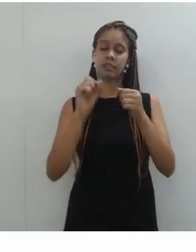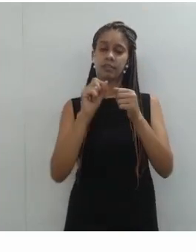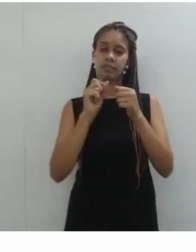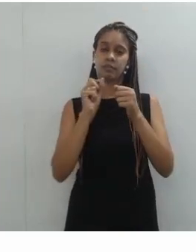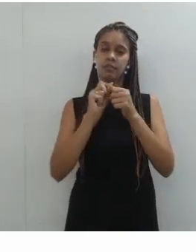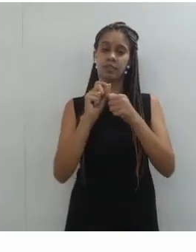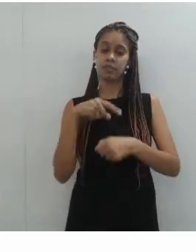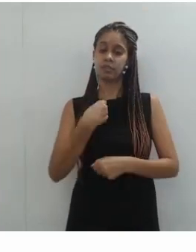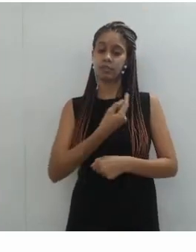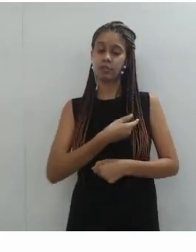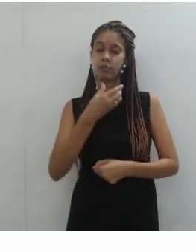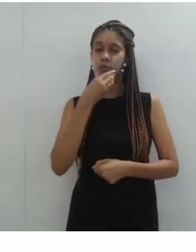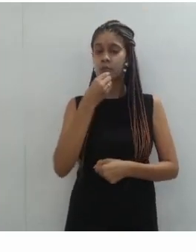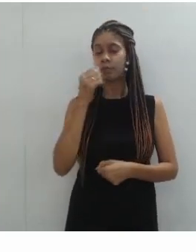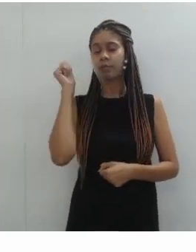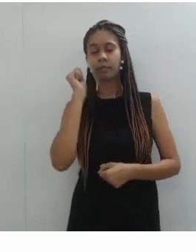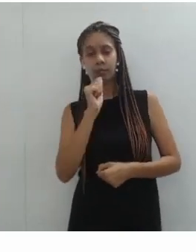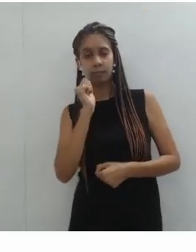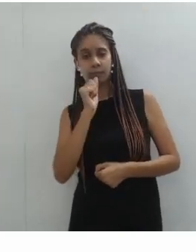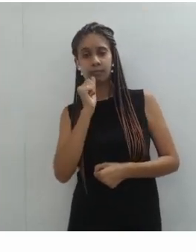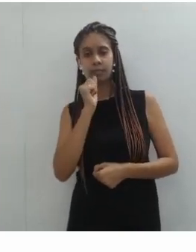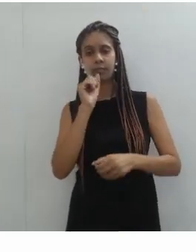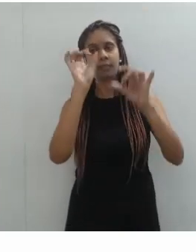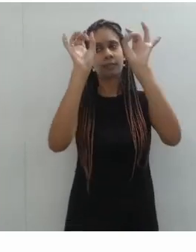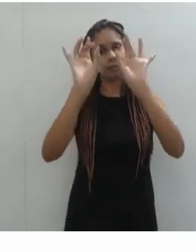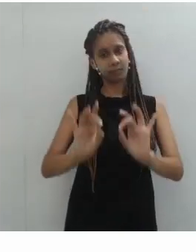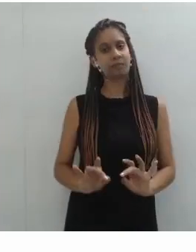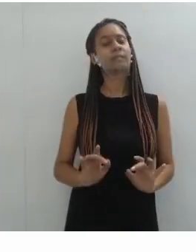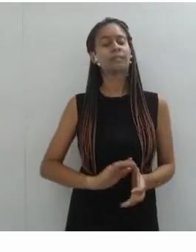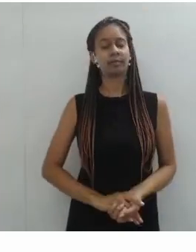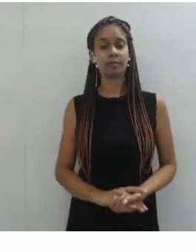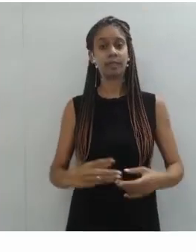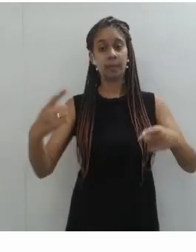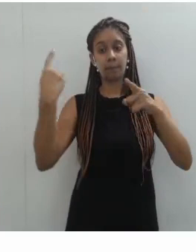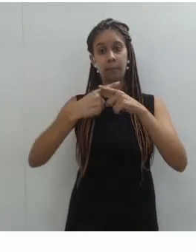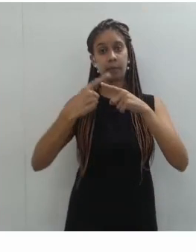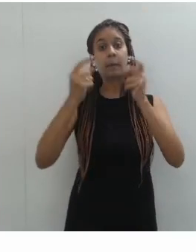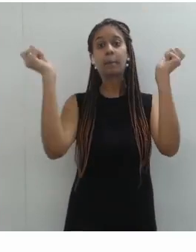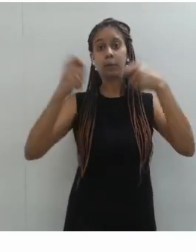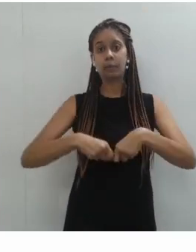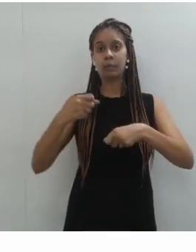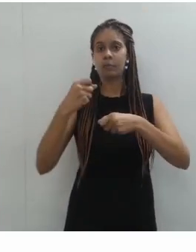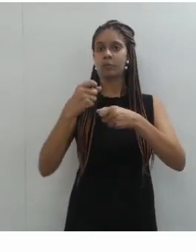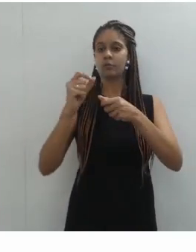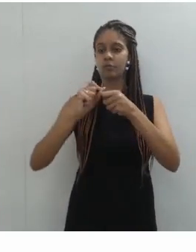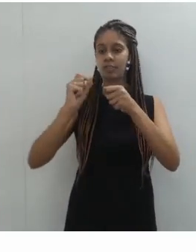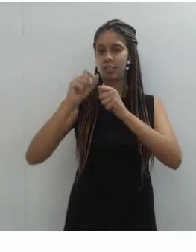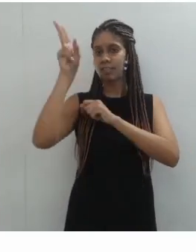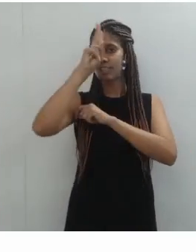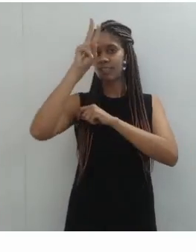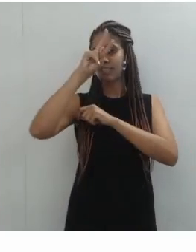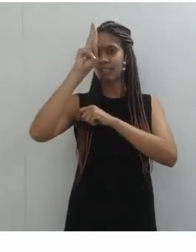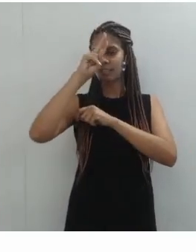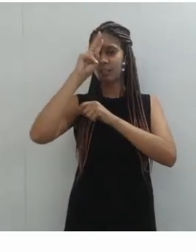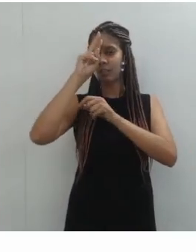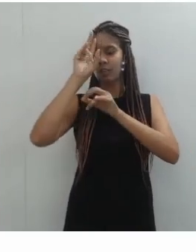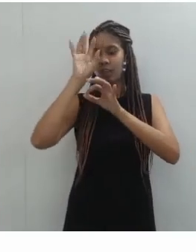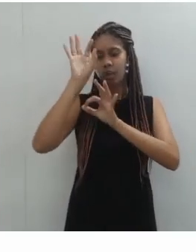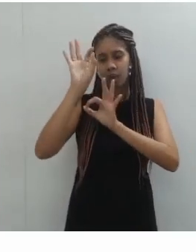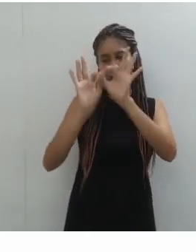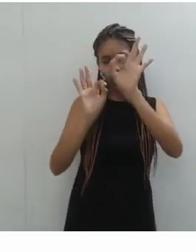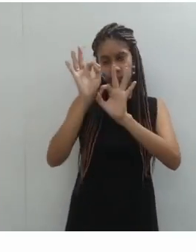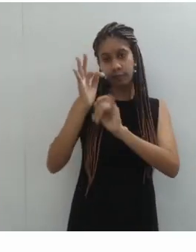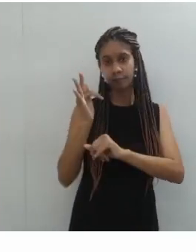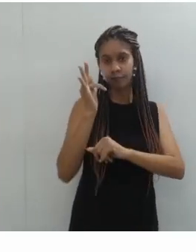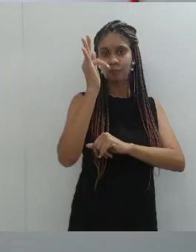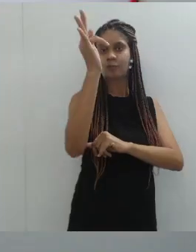mais homens e mulheres especiais. Porque podemos construir histórias, programar o nosso